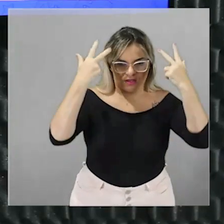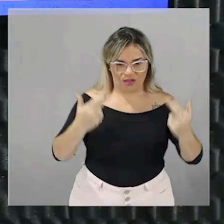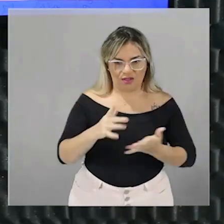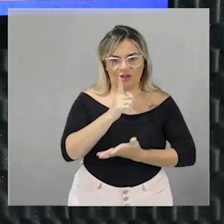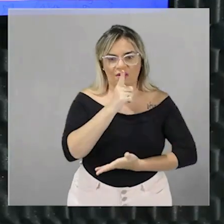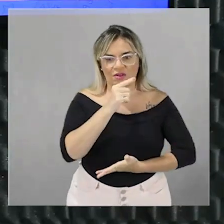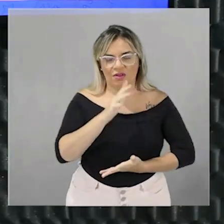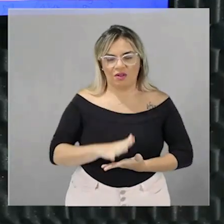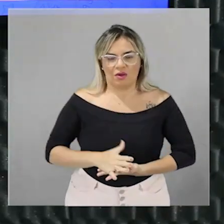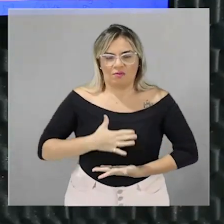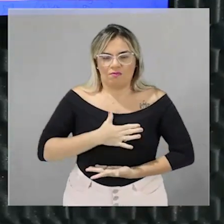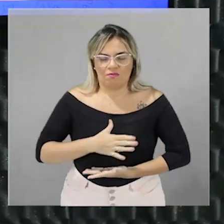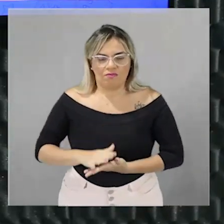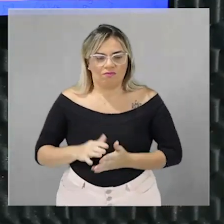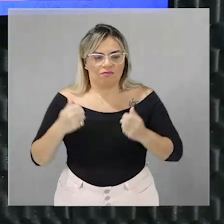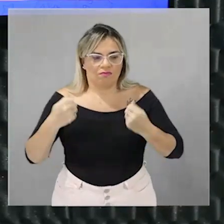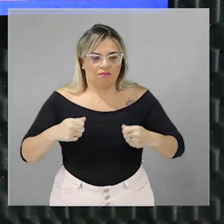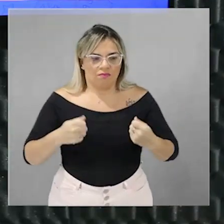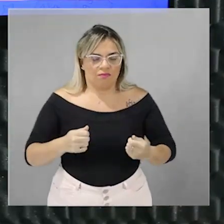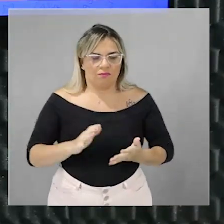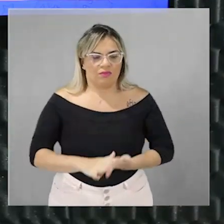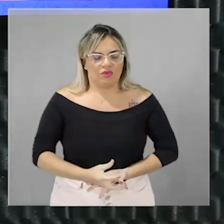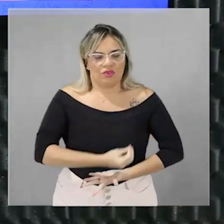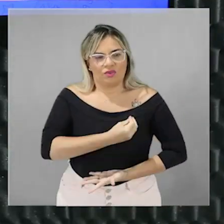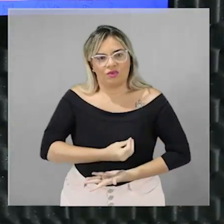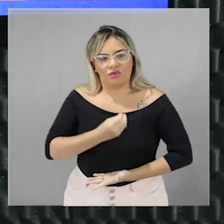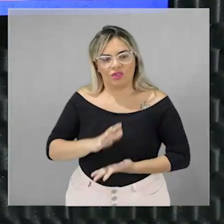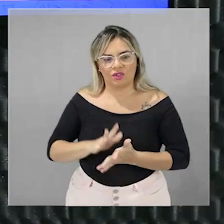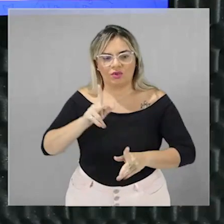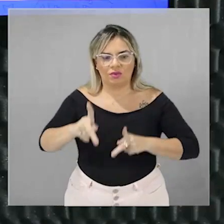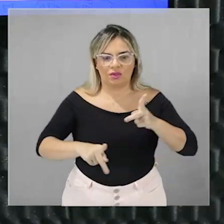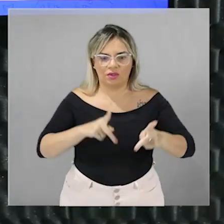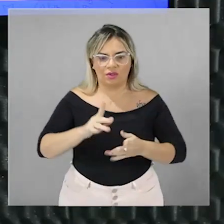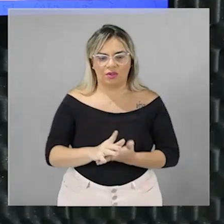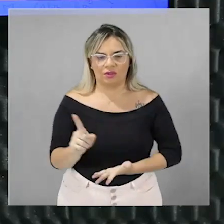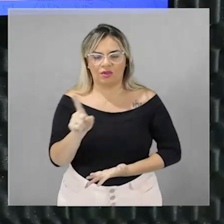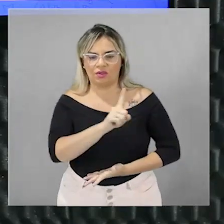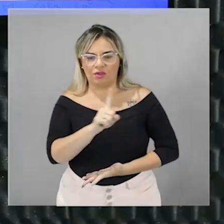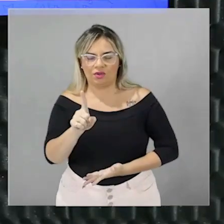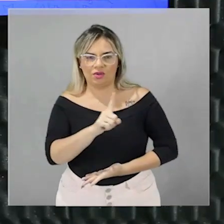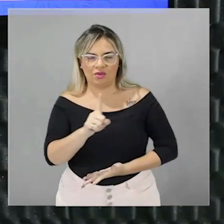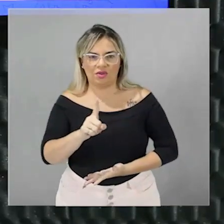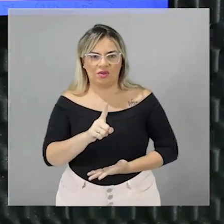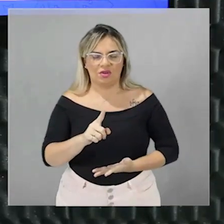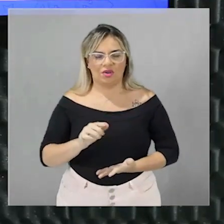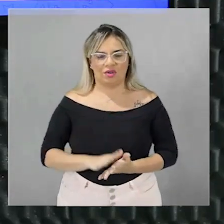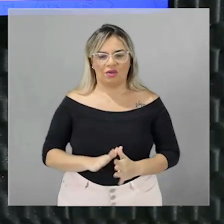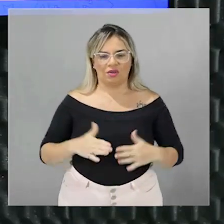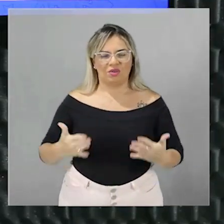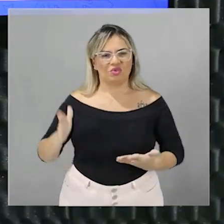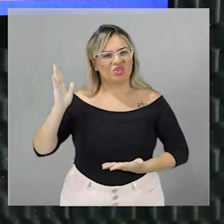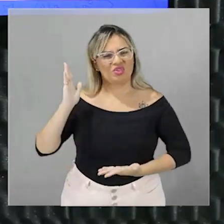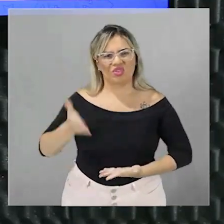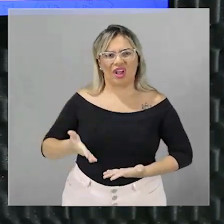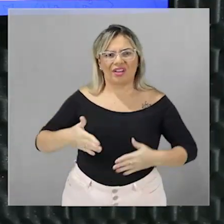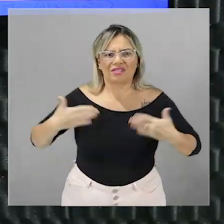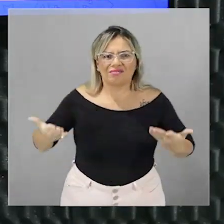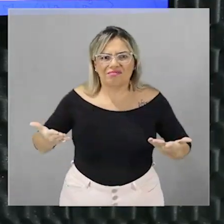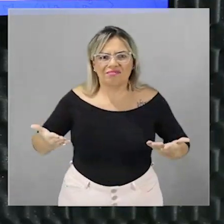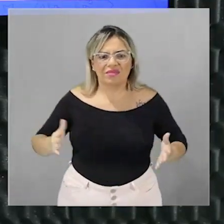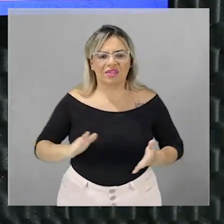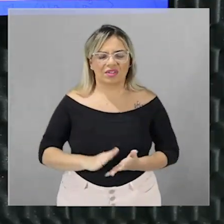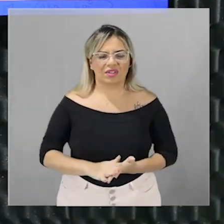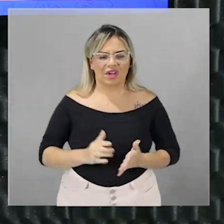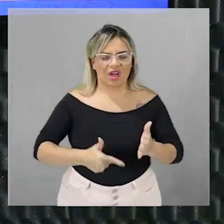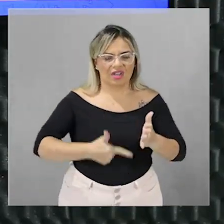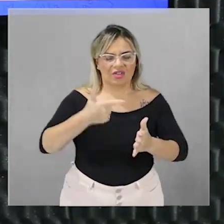e a satisfação das necessidades vitais da população não é de maneira alguma mecânica ou direta. Ou seja, a segunda